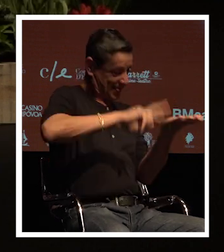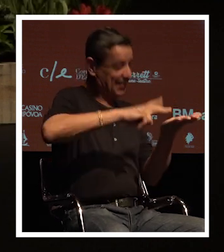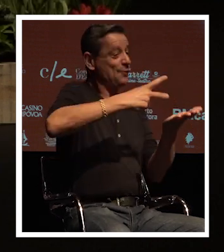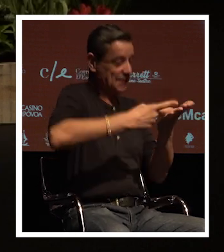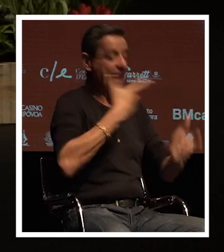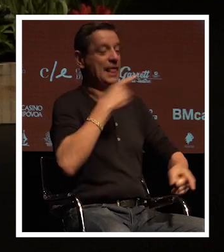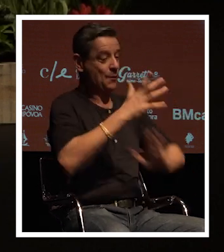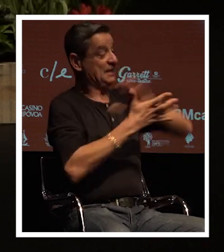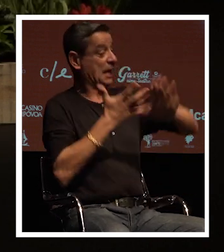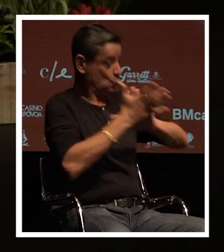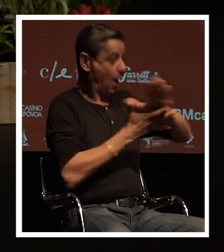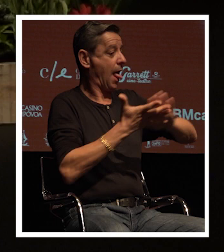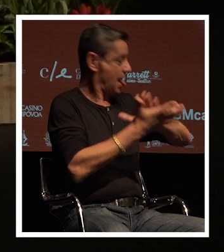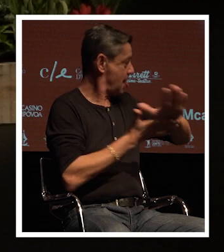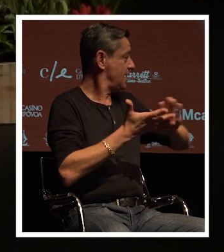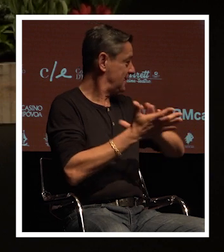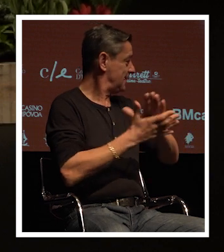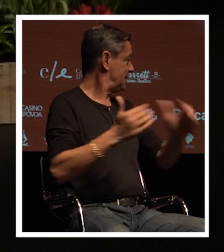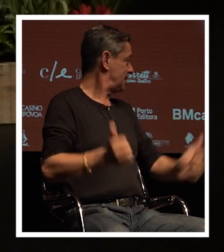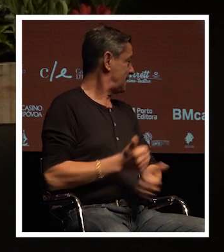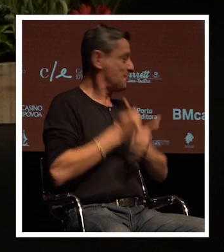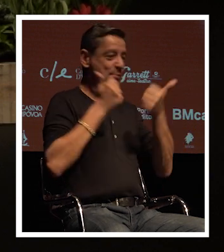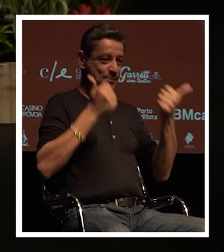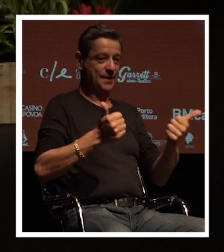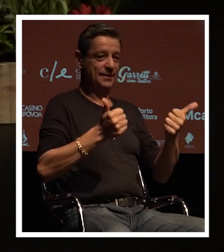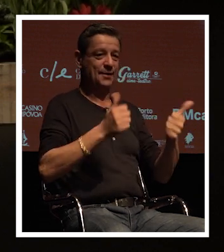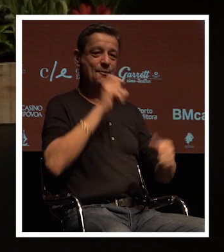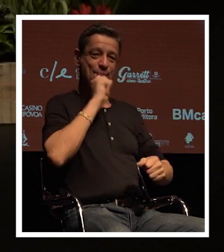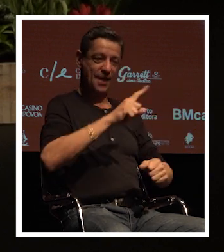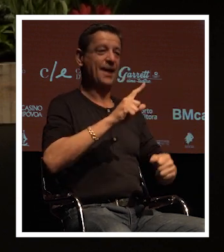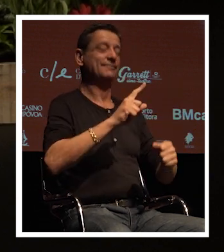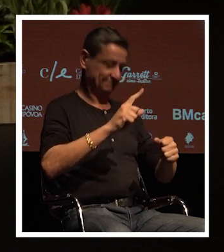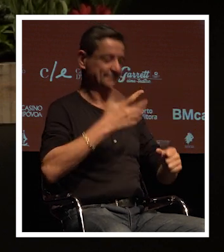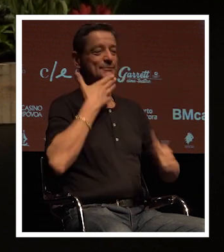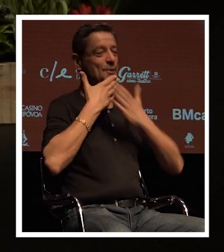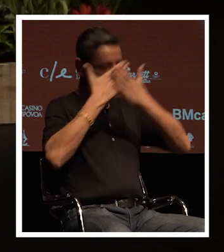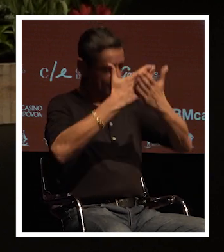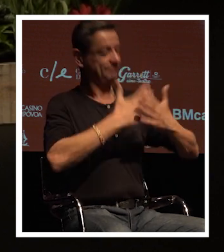para língua gestual e Que bom que é termos as correntes em língua